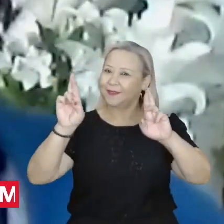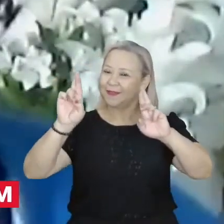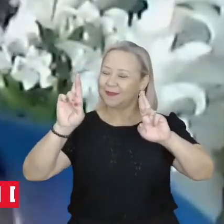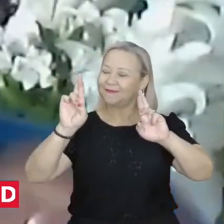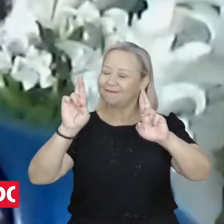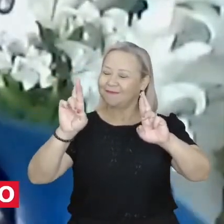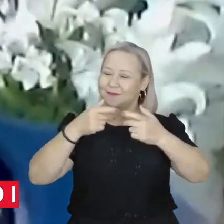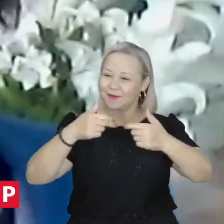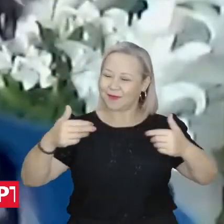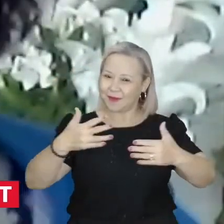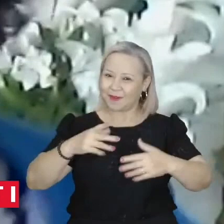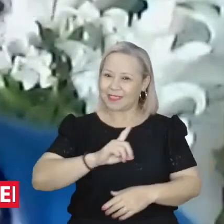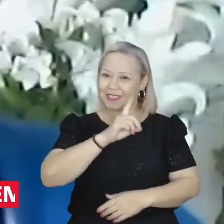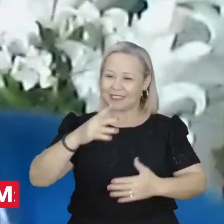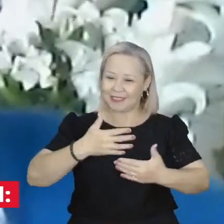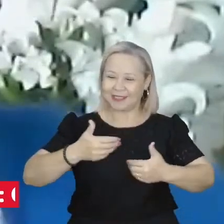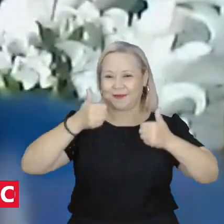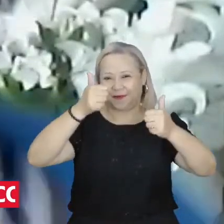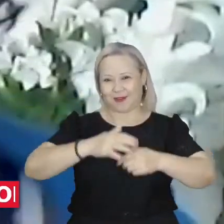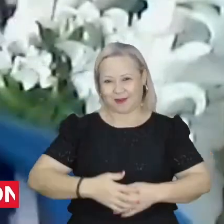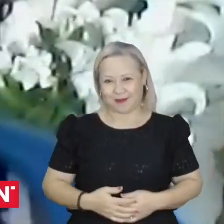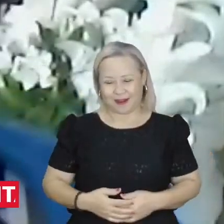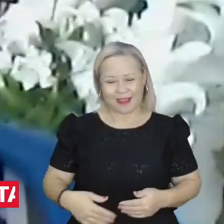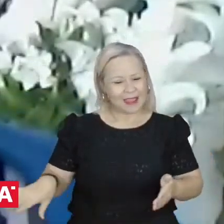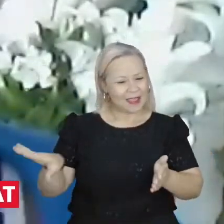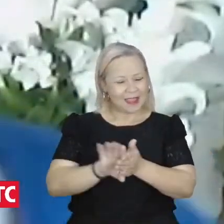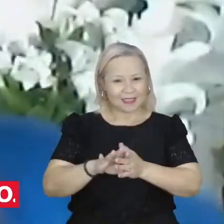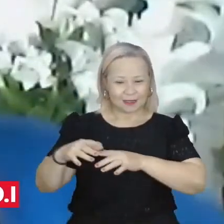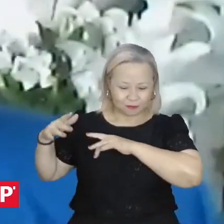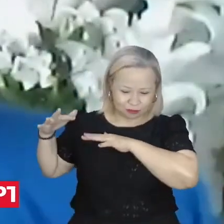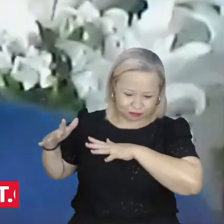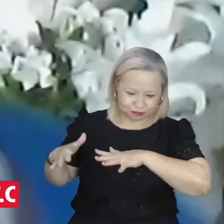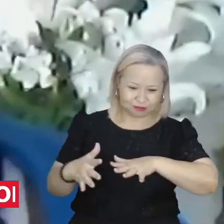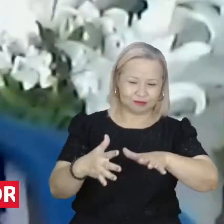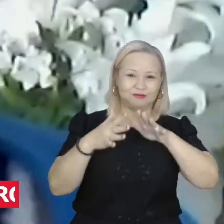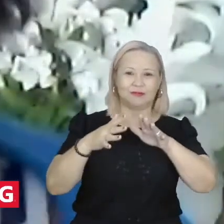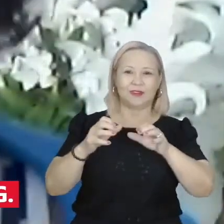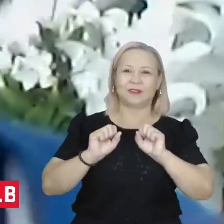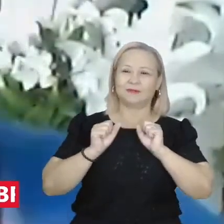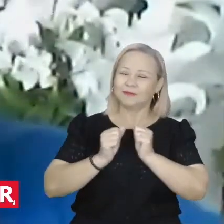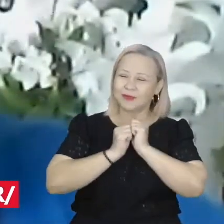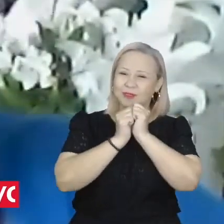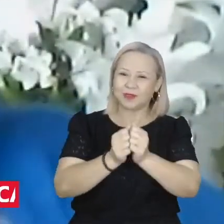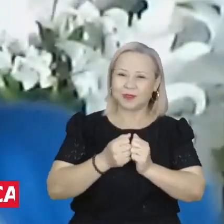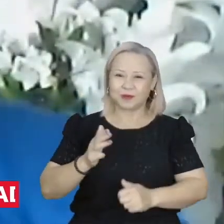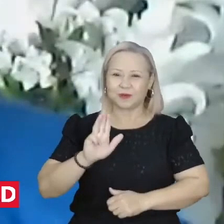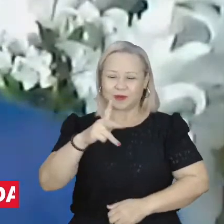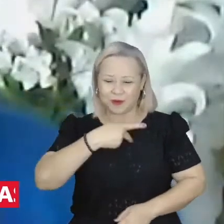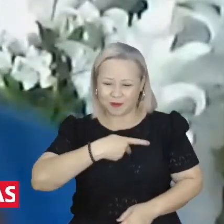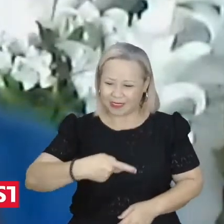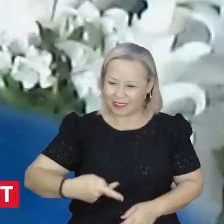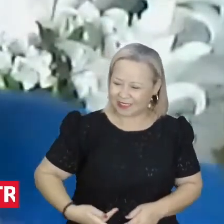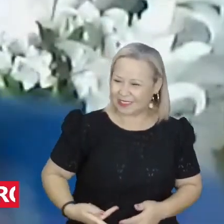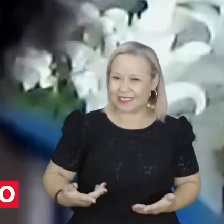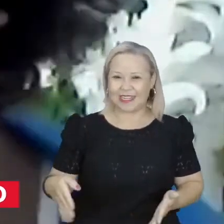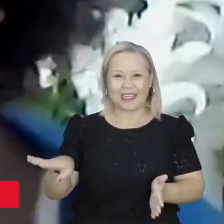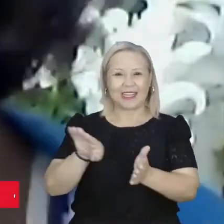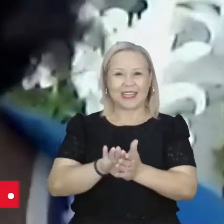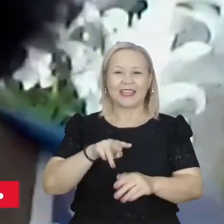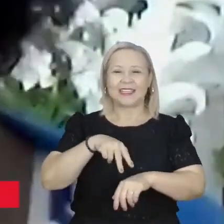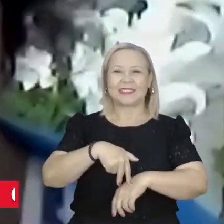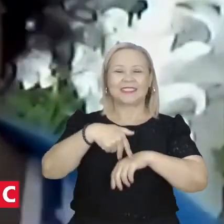por Elas, porque foi exatamente dentro do nosso partido que começou esse